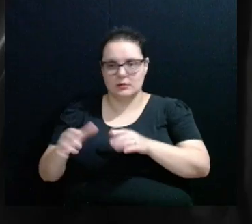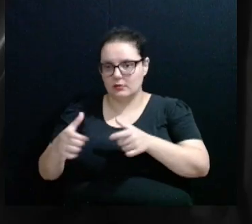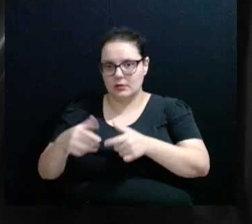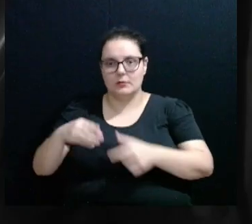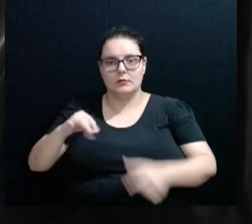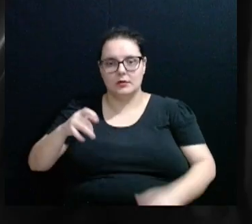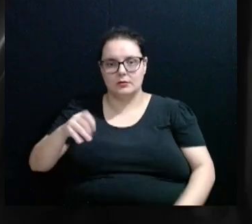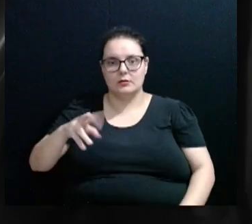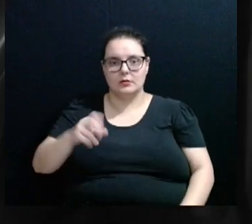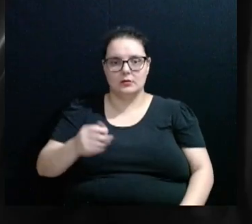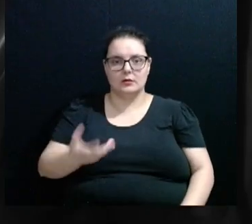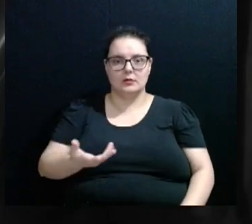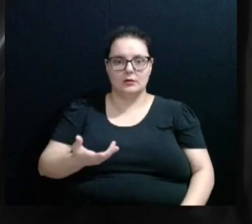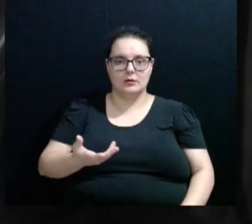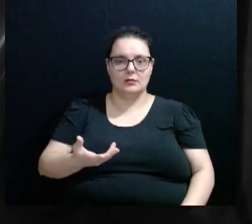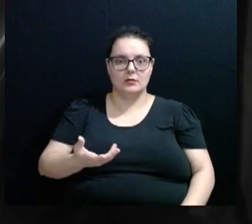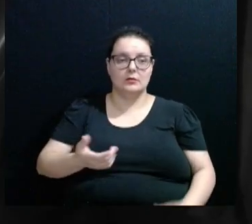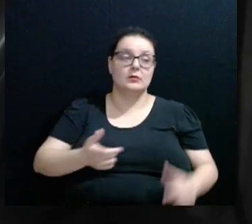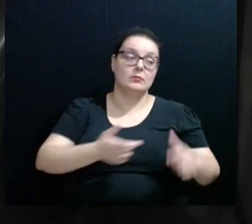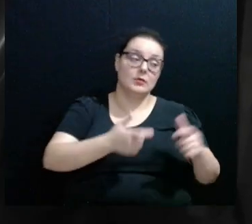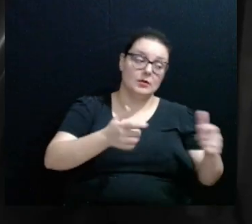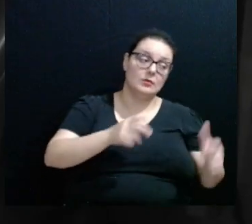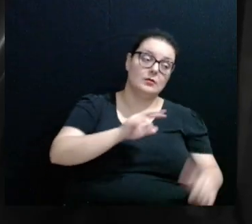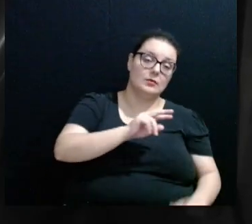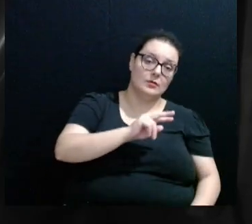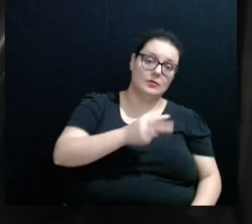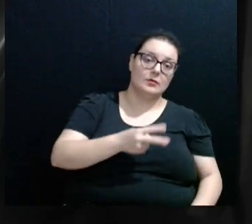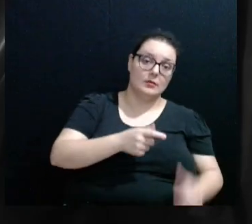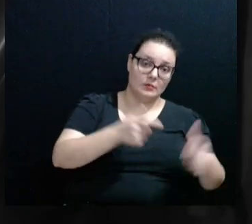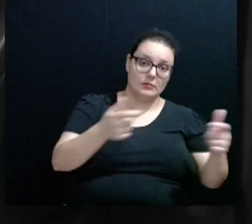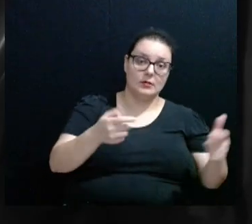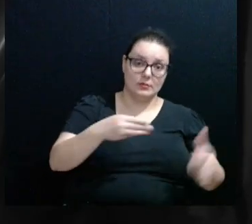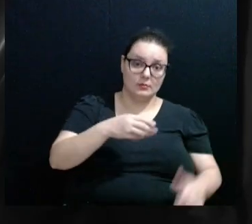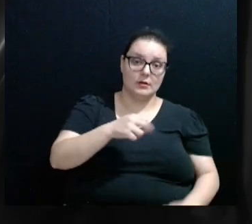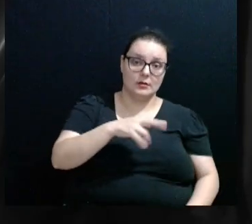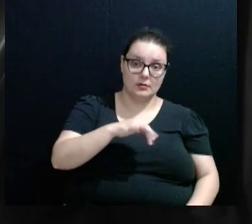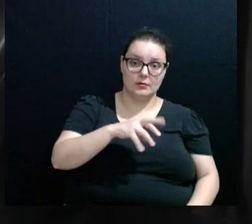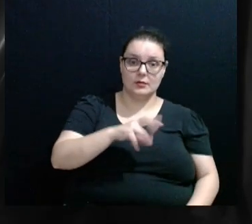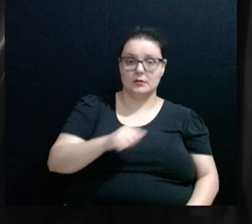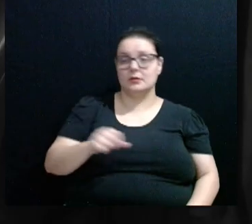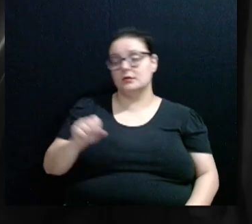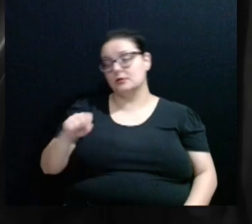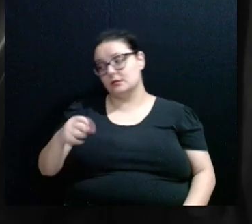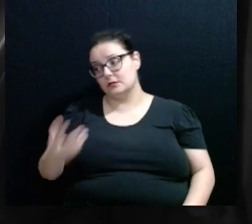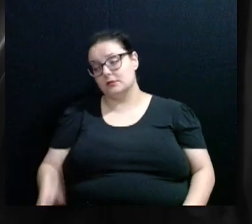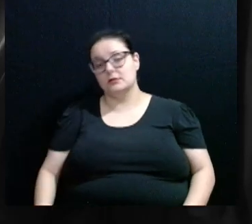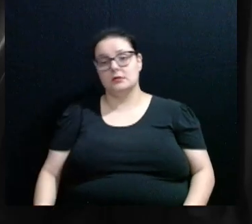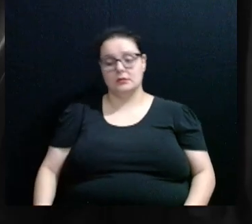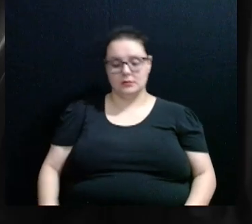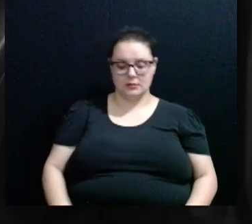verdade, na maior parte das vezes é a maioria. É a maioria. E dentro dos grupos